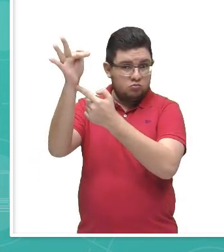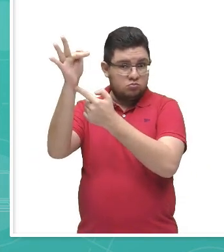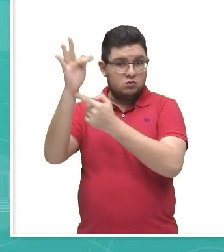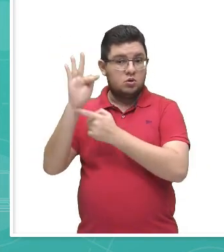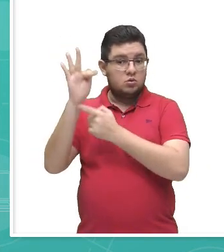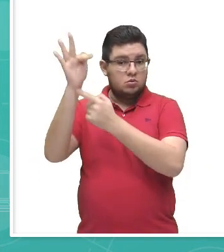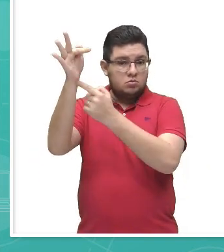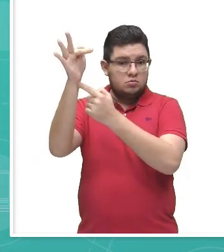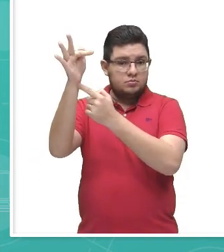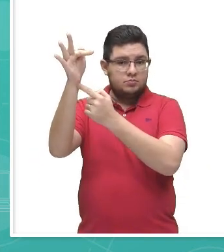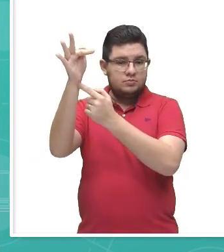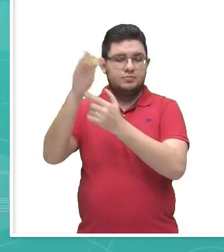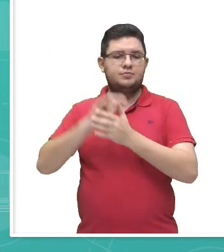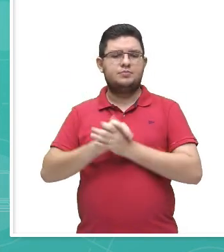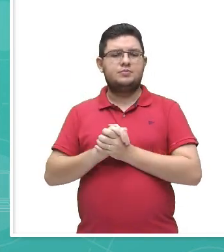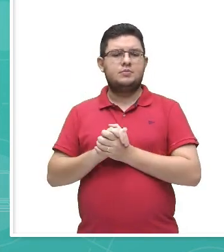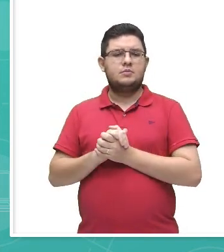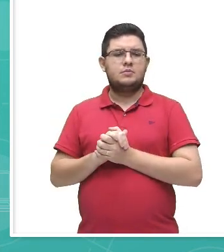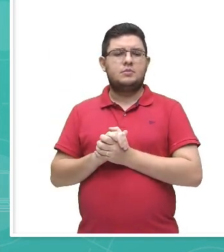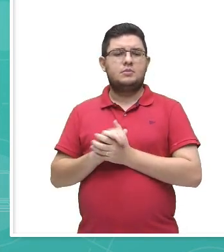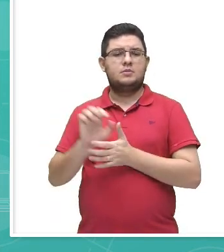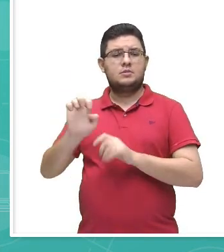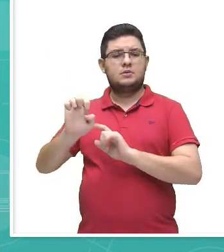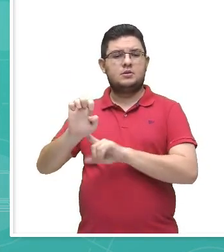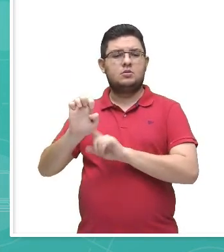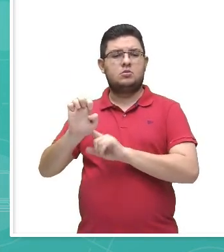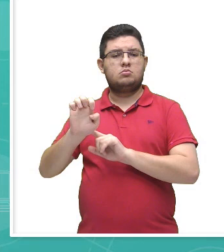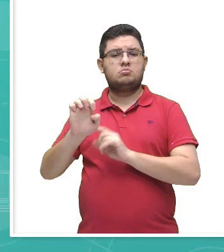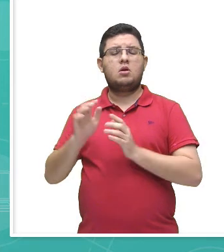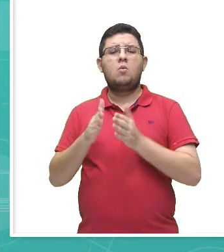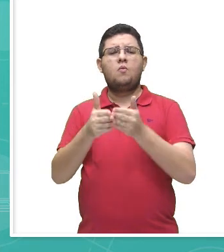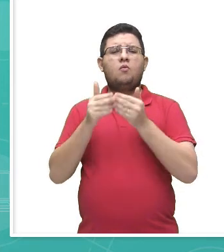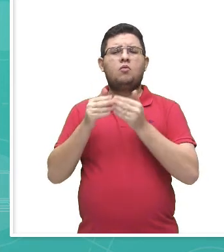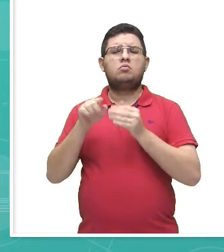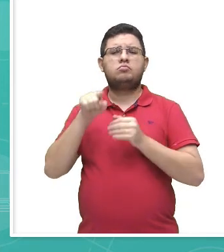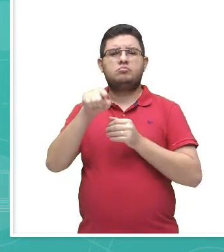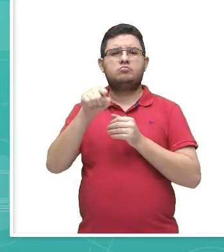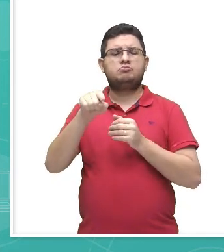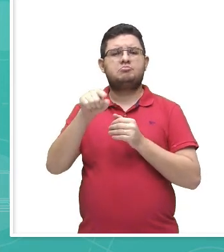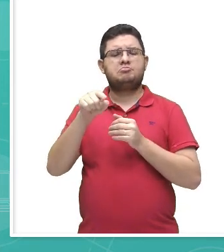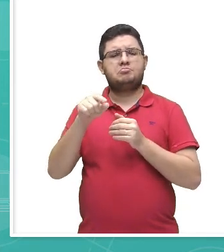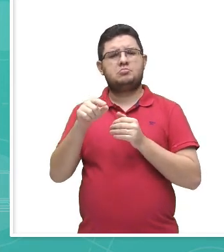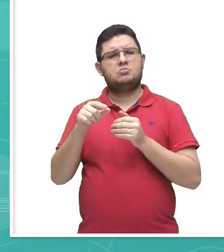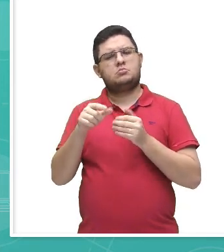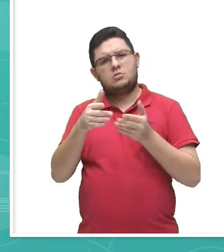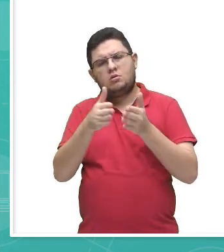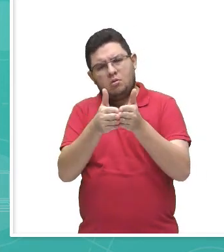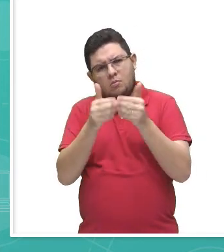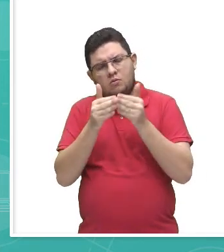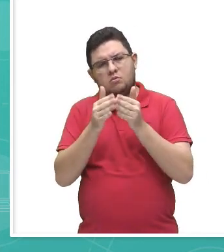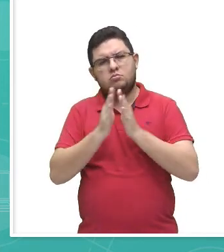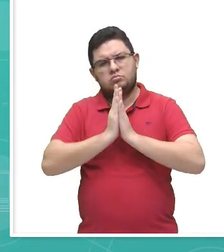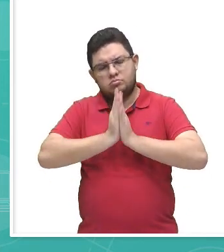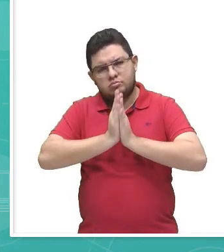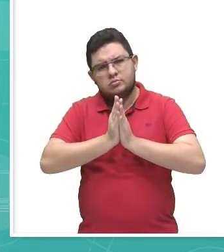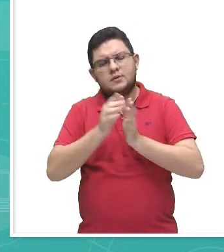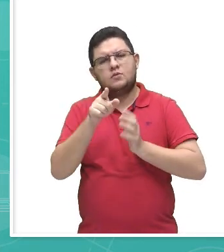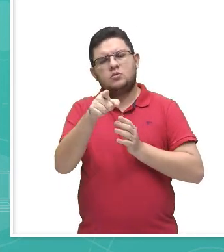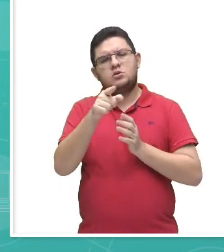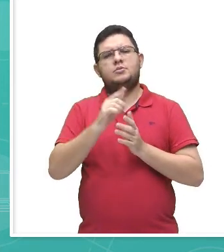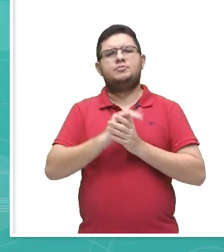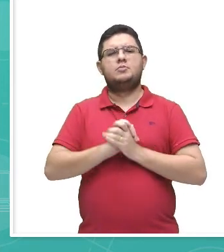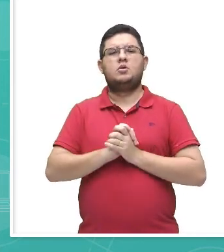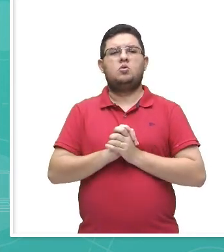radio? Você irá, né, por favor, se importaria, né, no caso, seria uma tradução mais adequada,